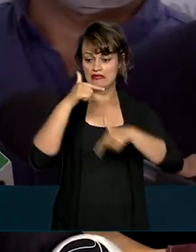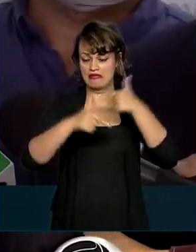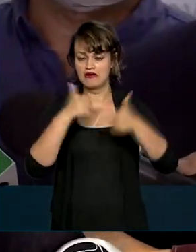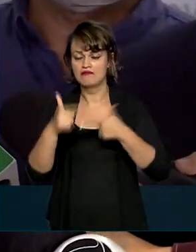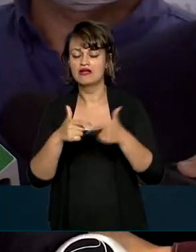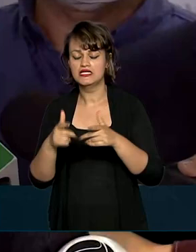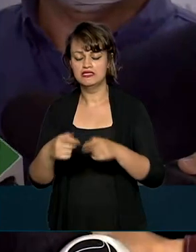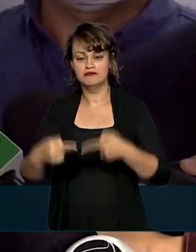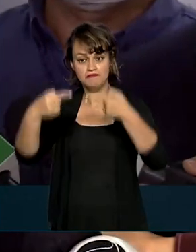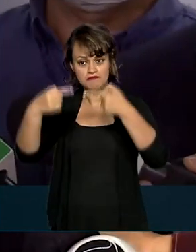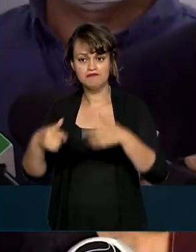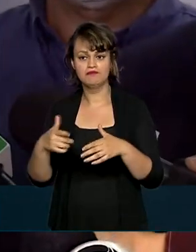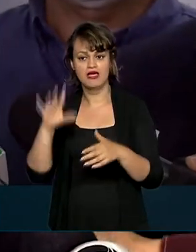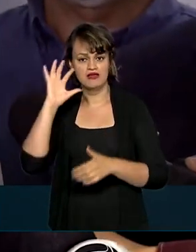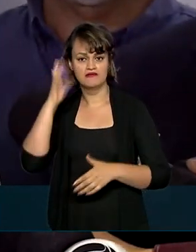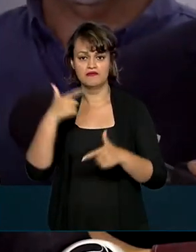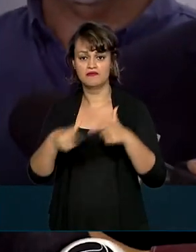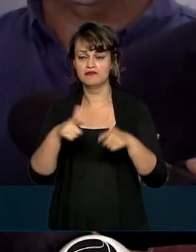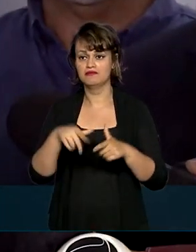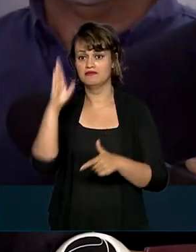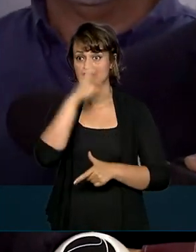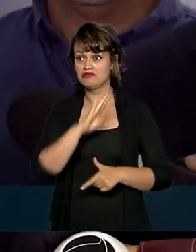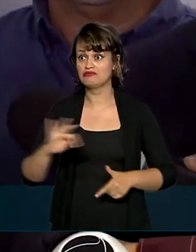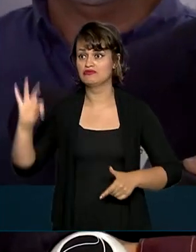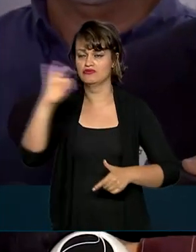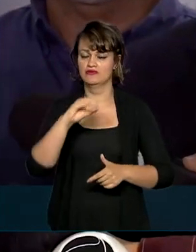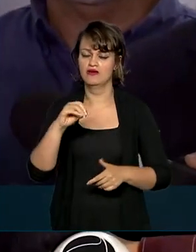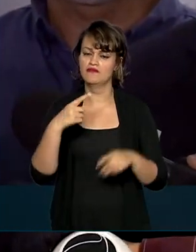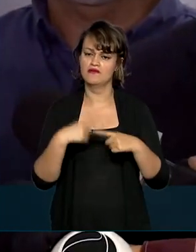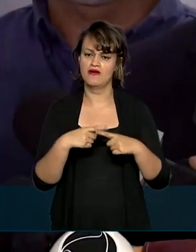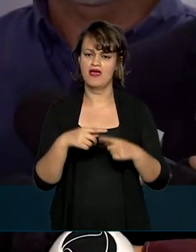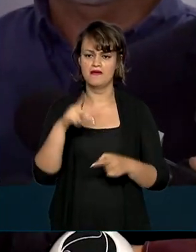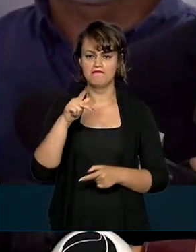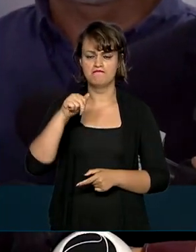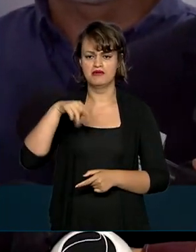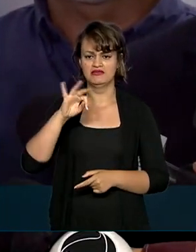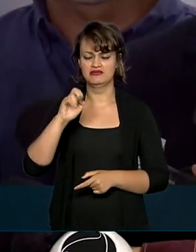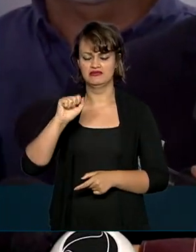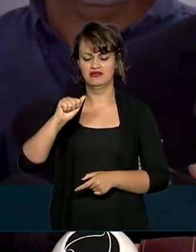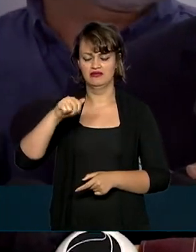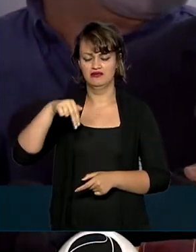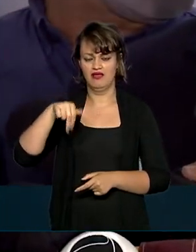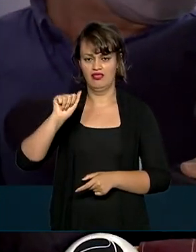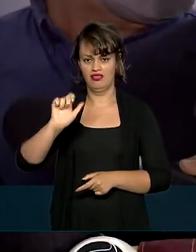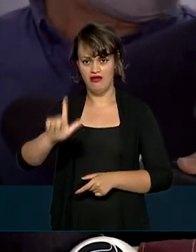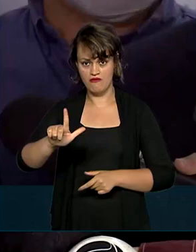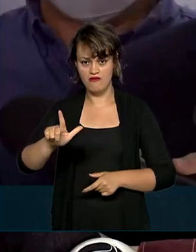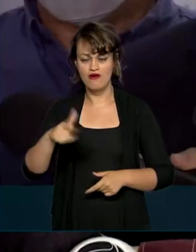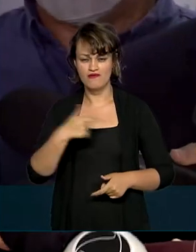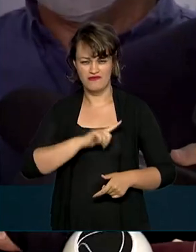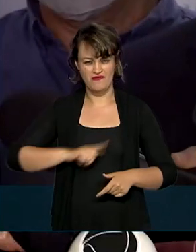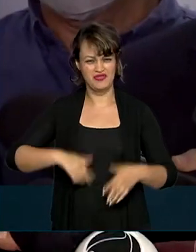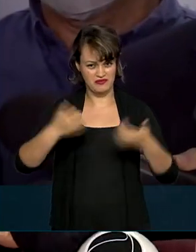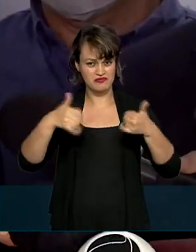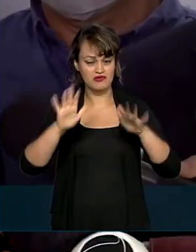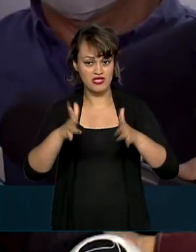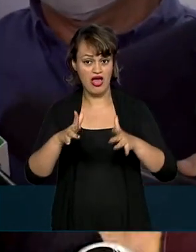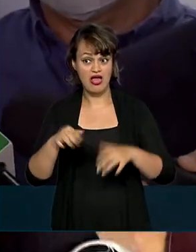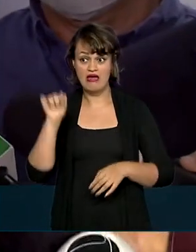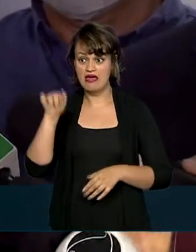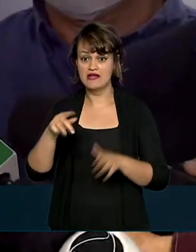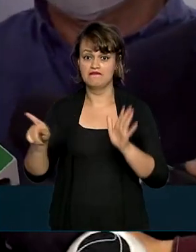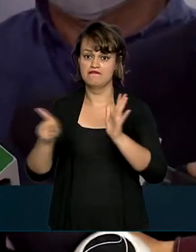e enfrentar o problema que aflige o Brasil todo. Porque o Pantanal, como muito bem pontuou o governador, ele é